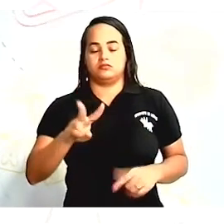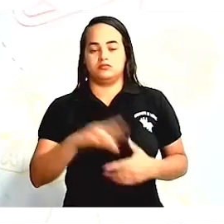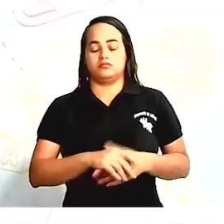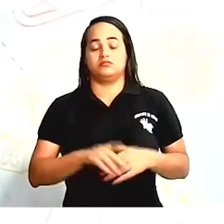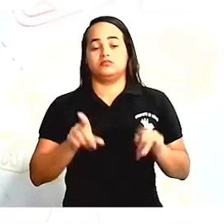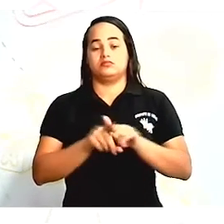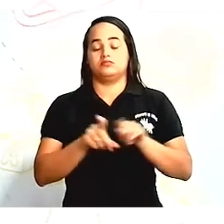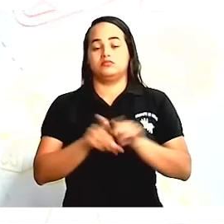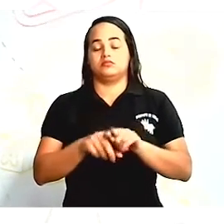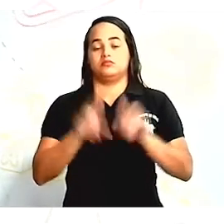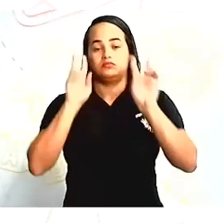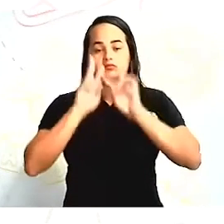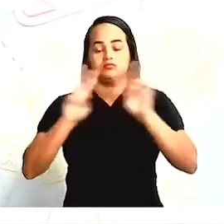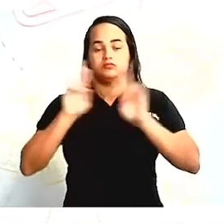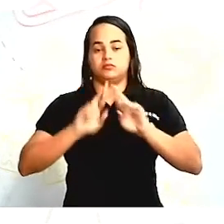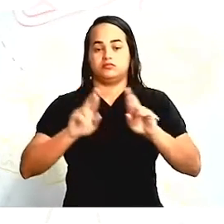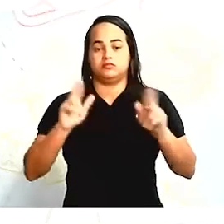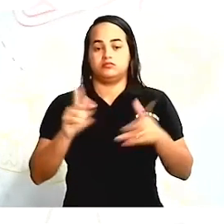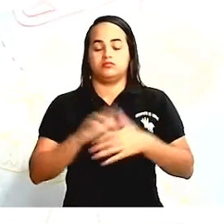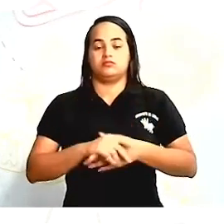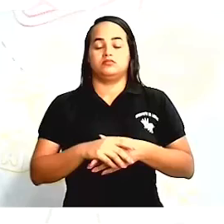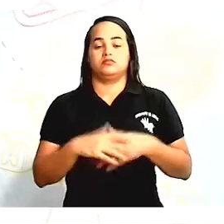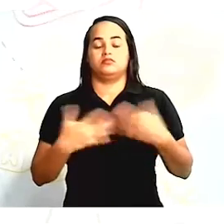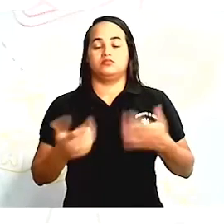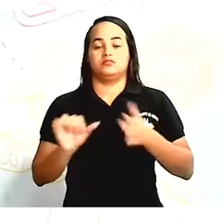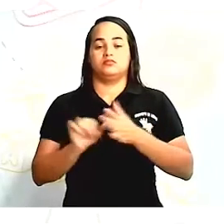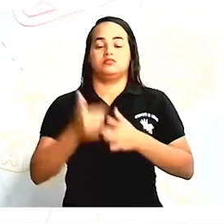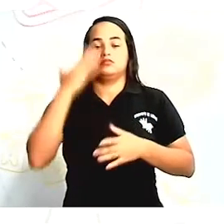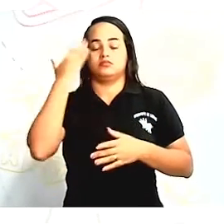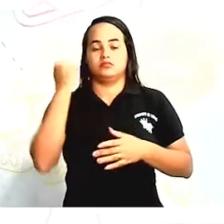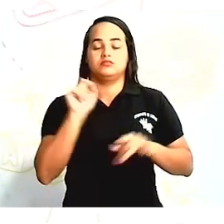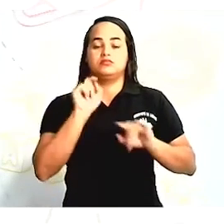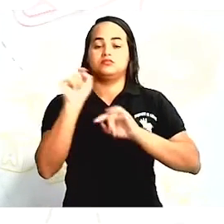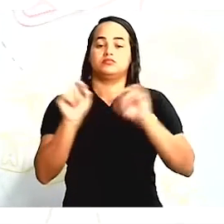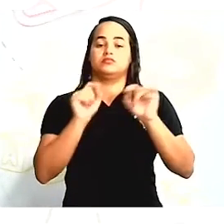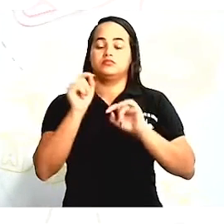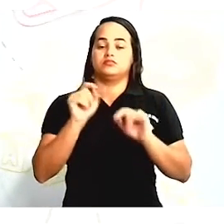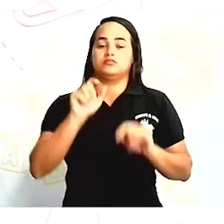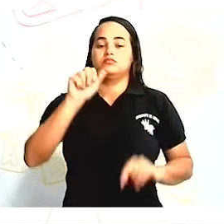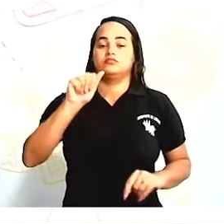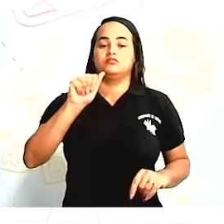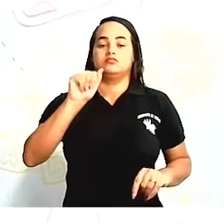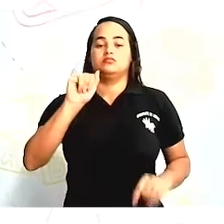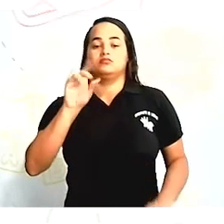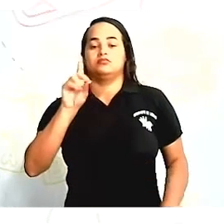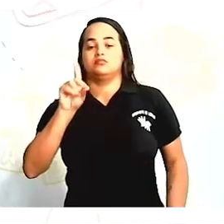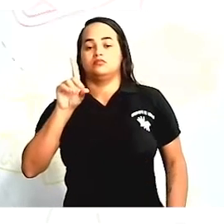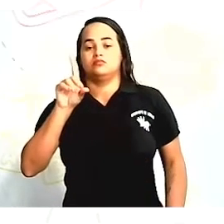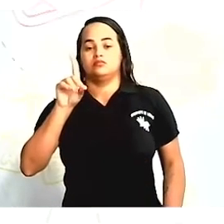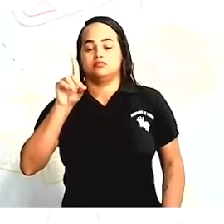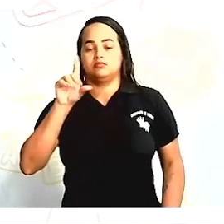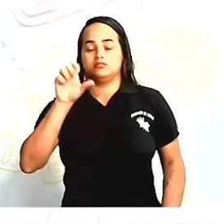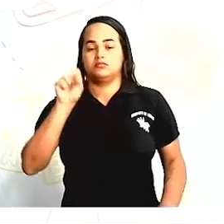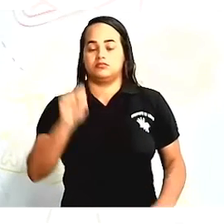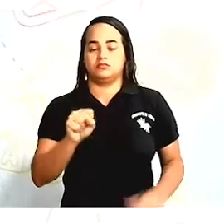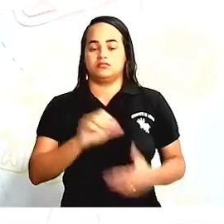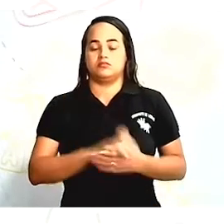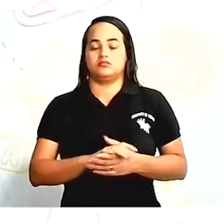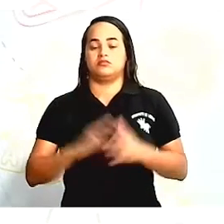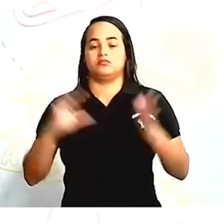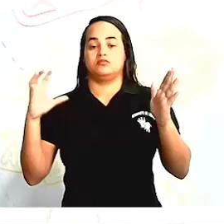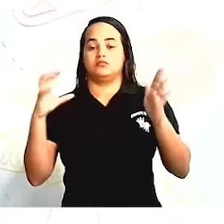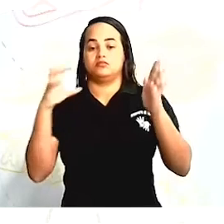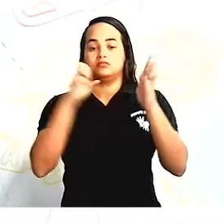elas. Bem, pessoal, primeiro temos que saber o que é a AIDS. A AIDS é o estágio